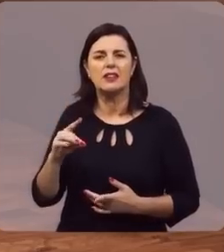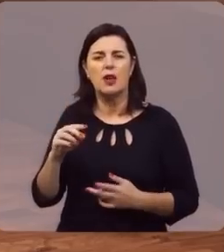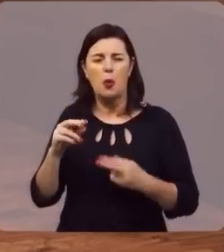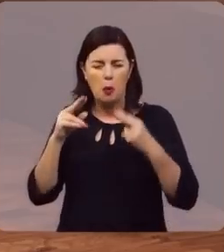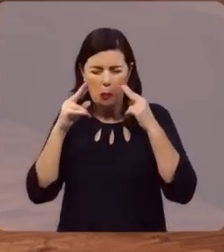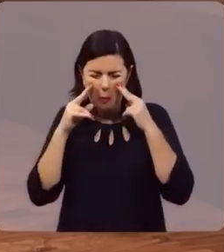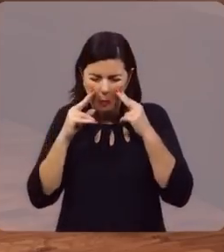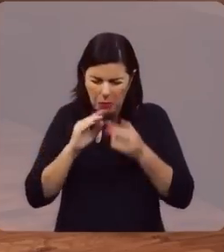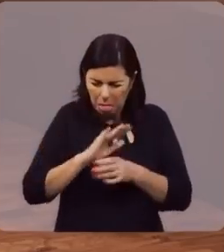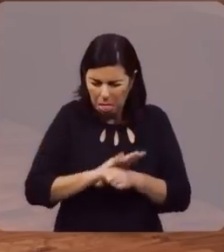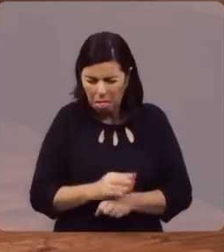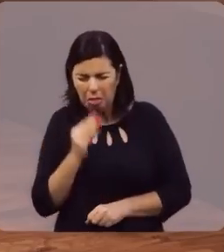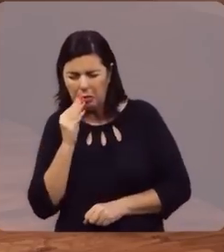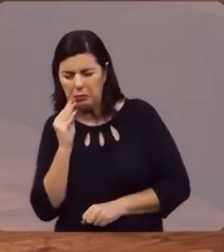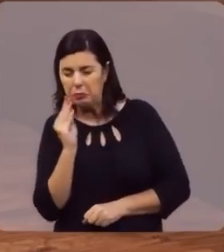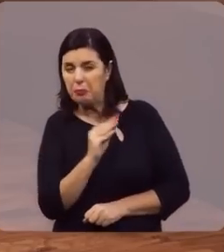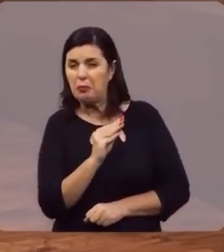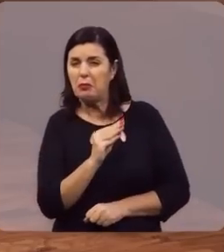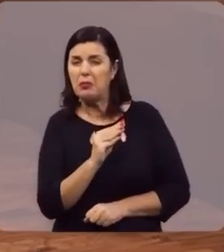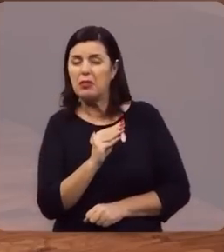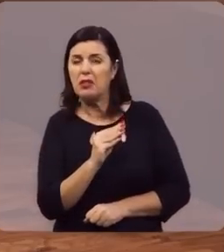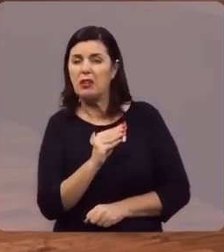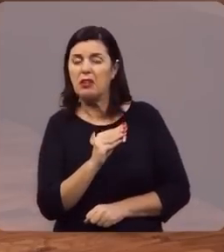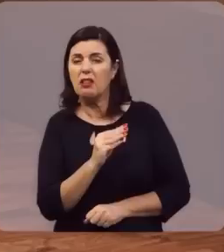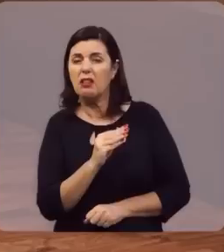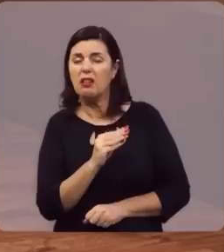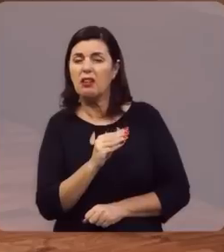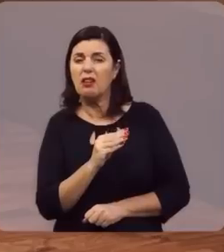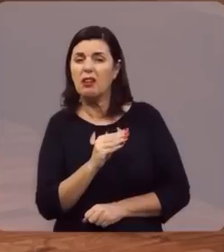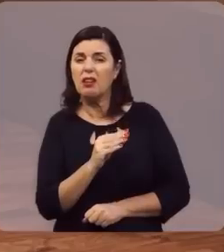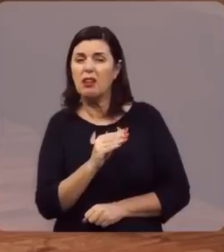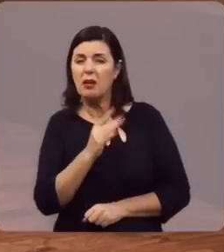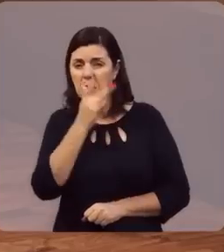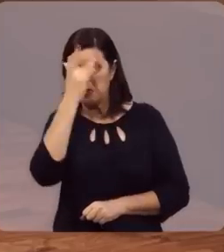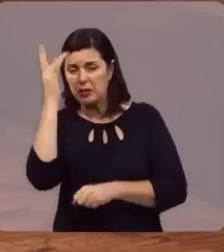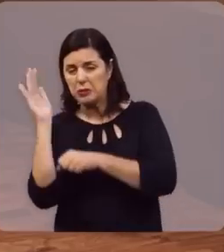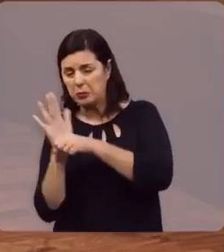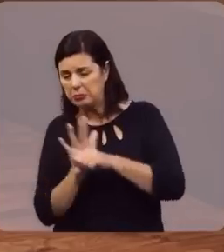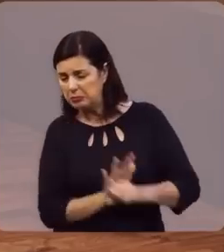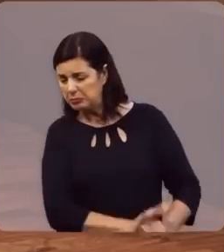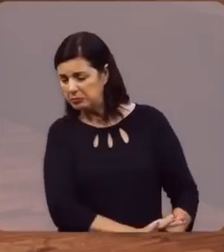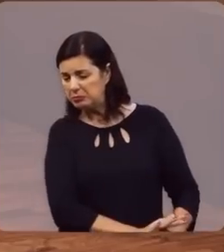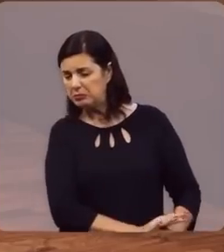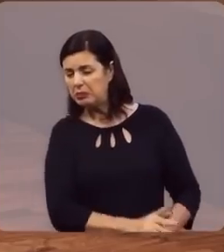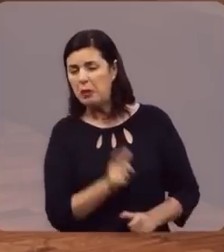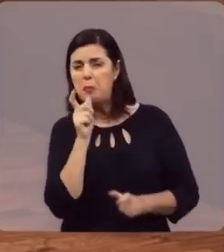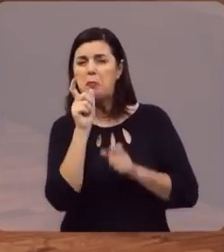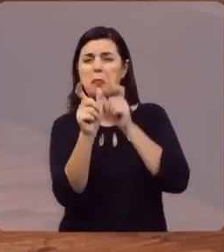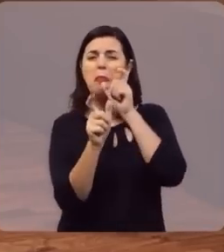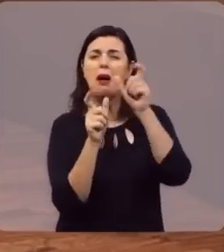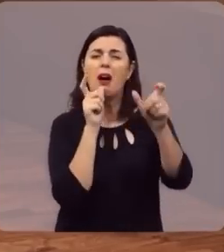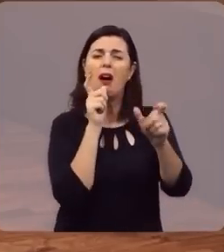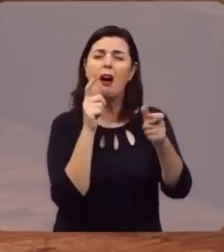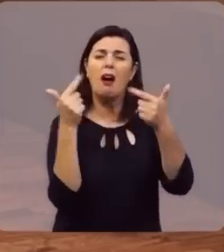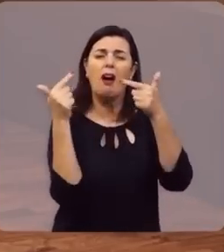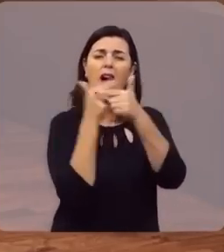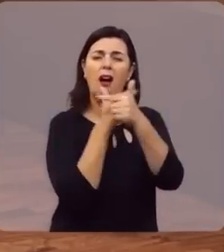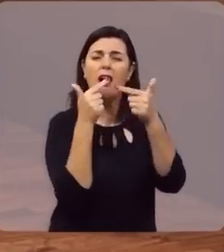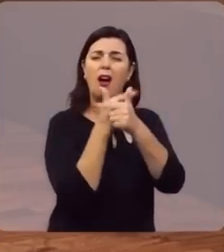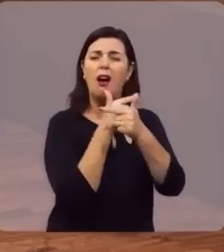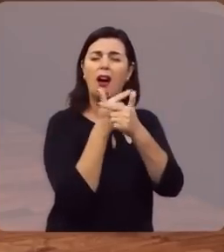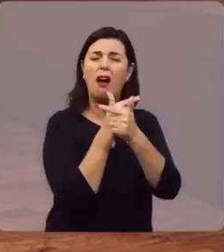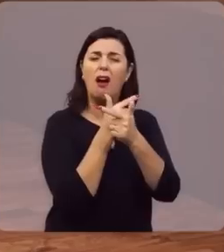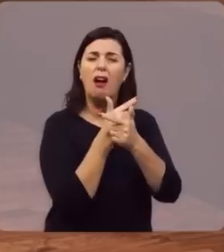das humilhações e cursos paradas um dos vilipêndios o caso